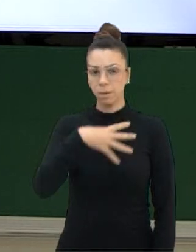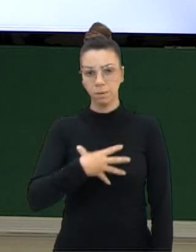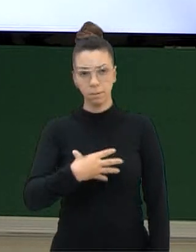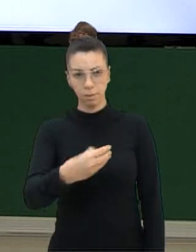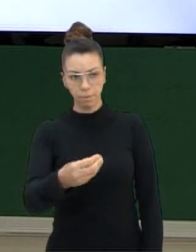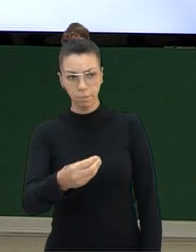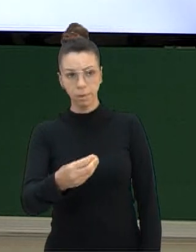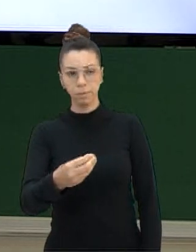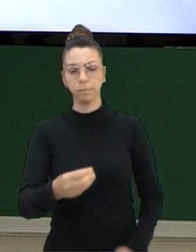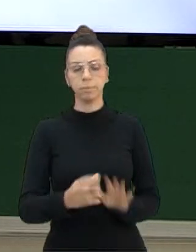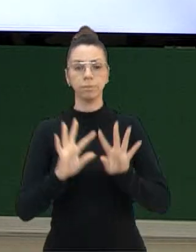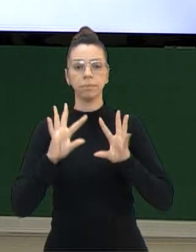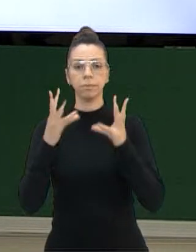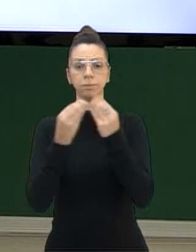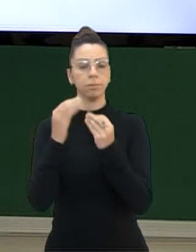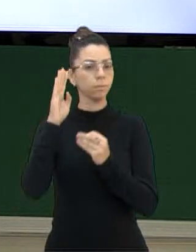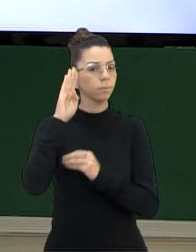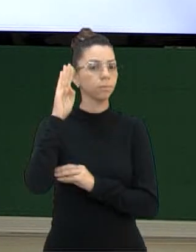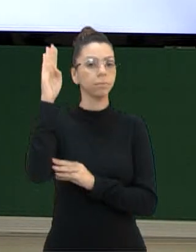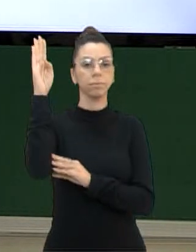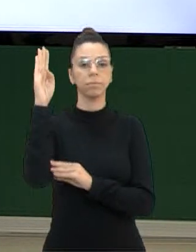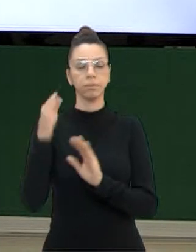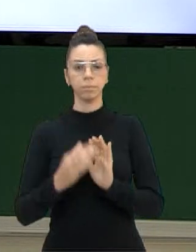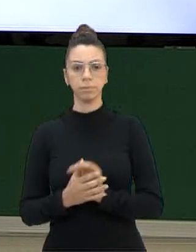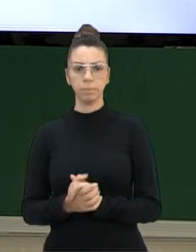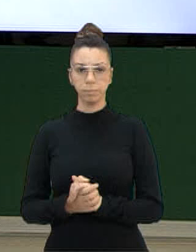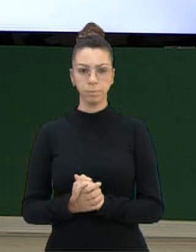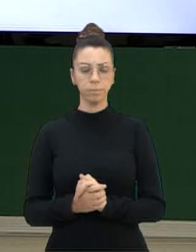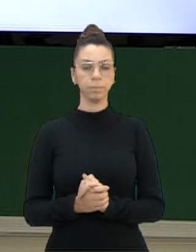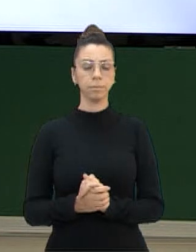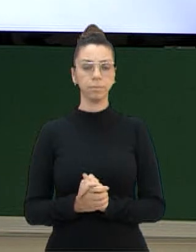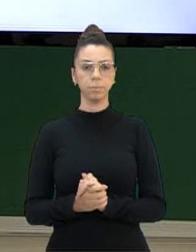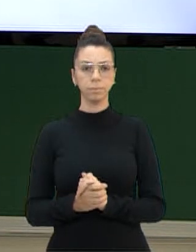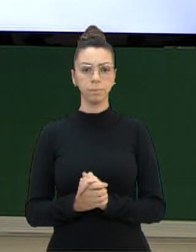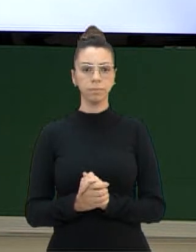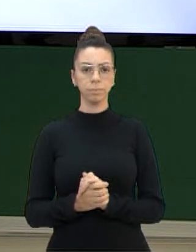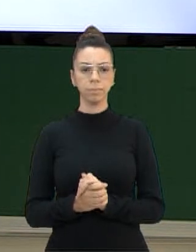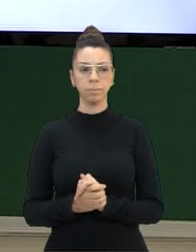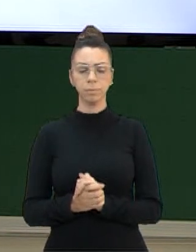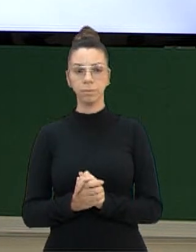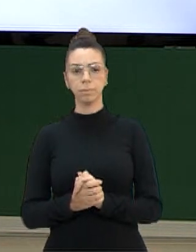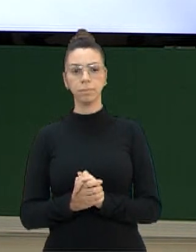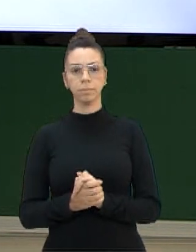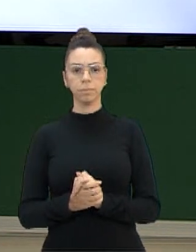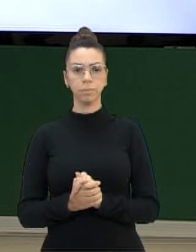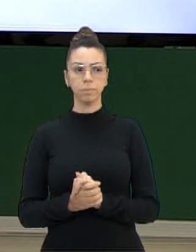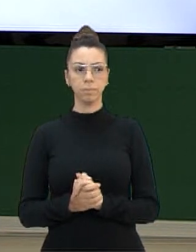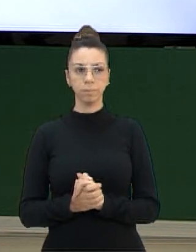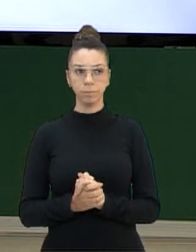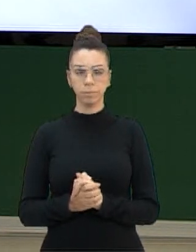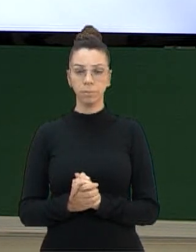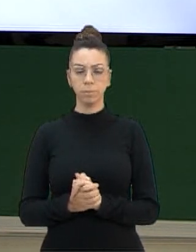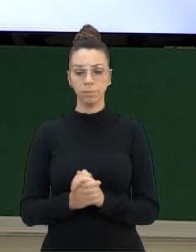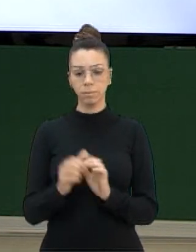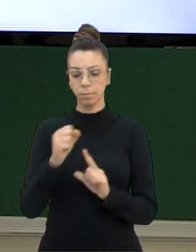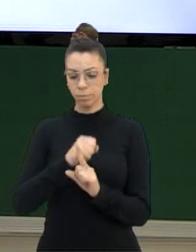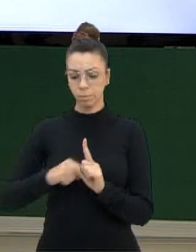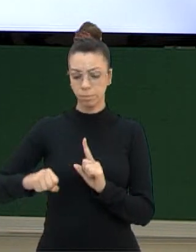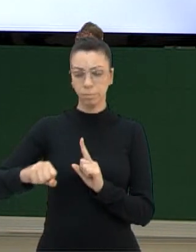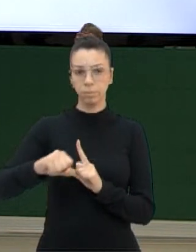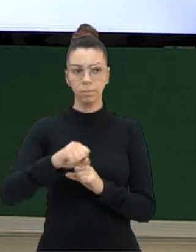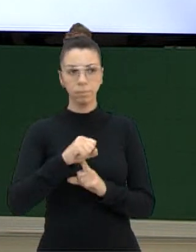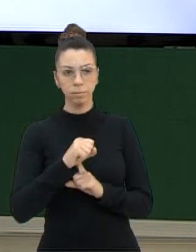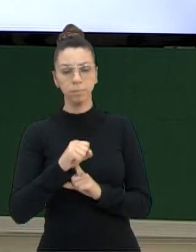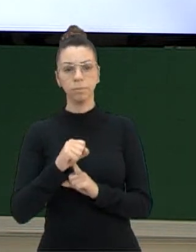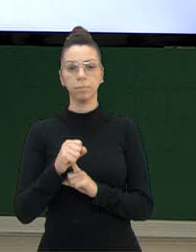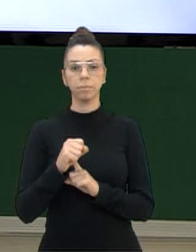não? É a família principal que temos desta série, sim? E mira que importante este destaque também. Uma sociedade do século XX